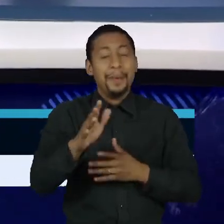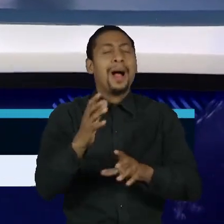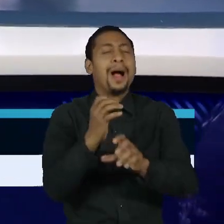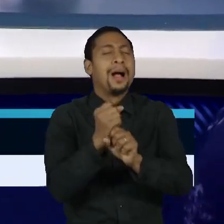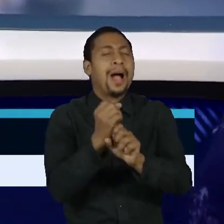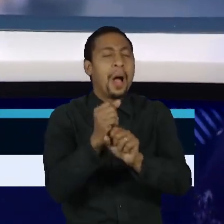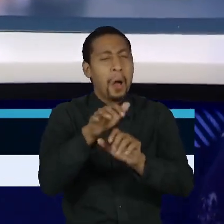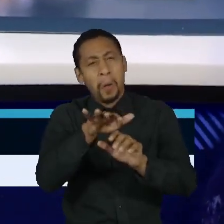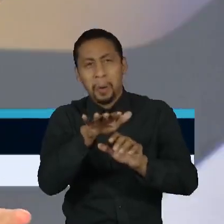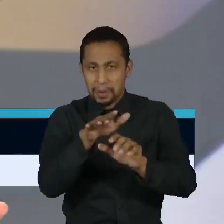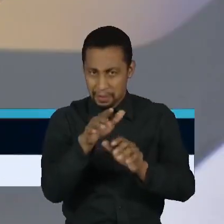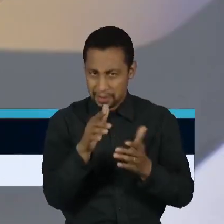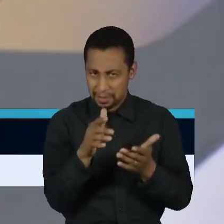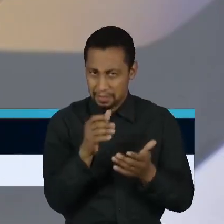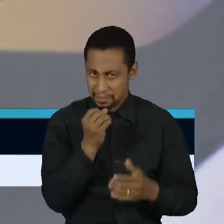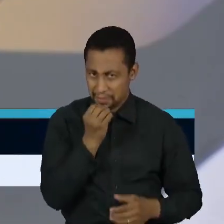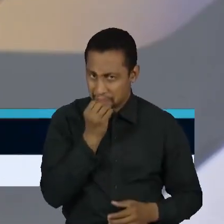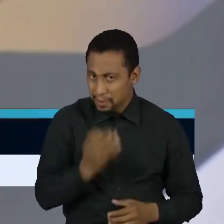número.